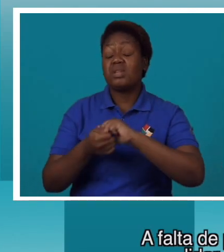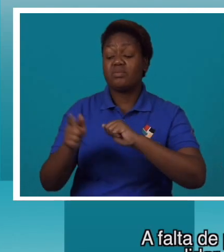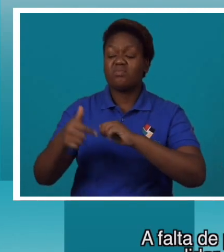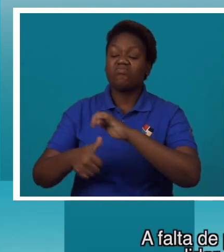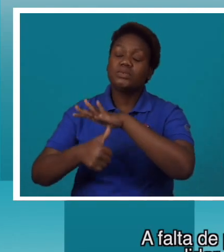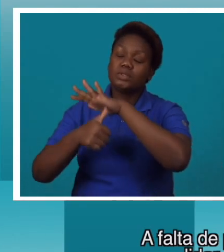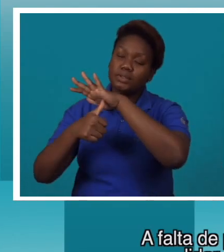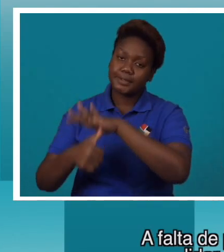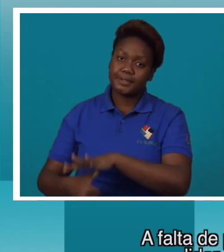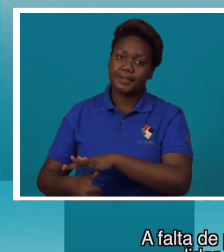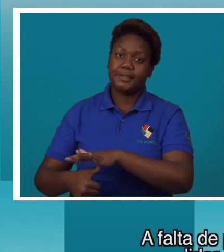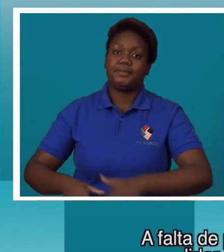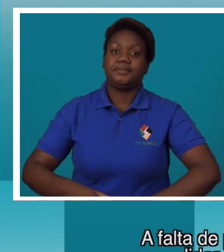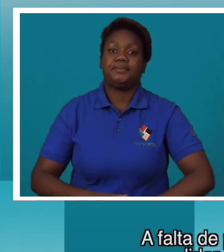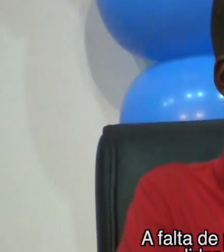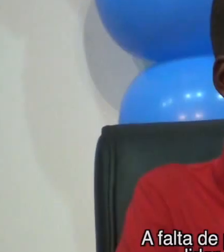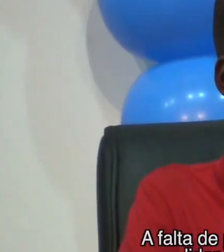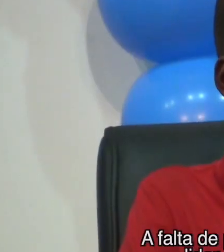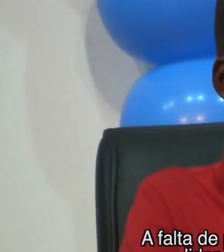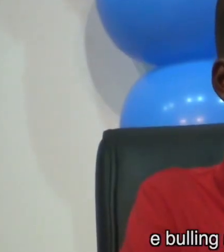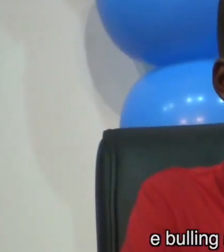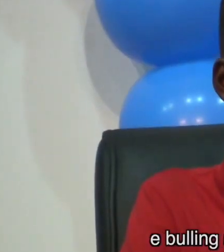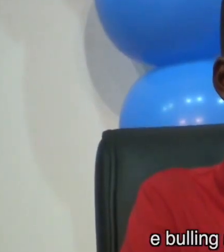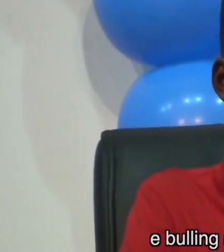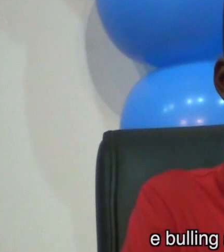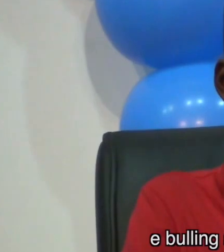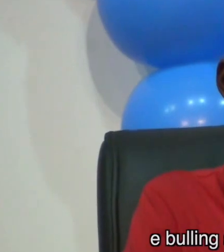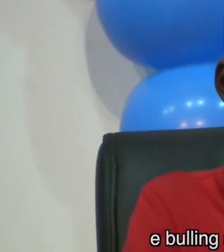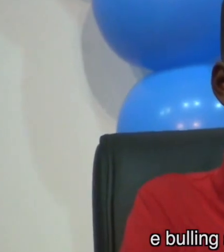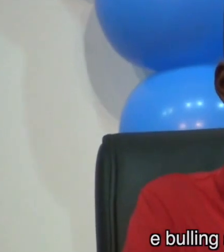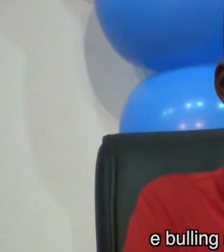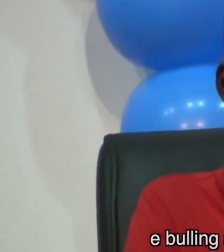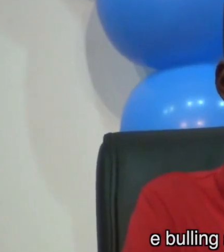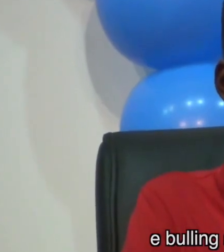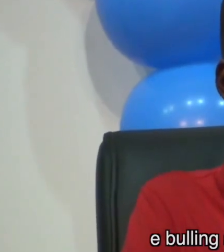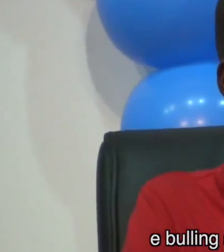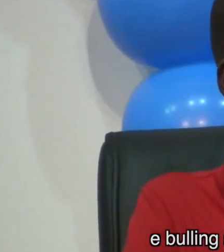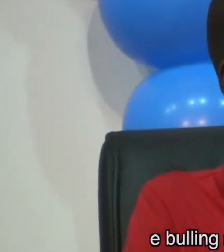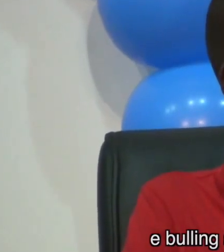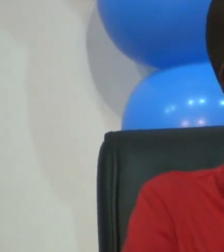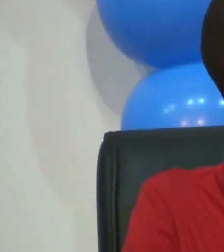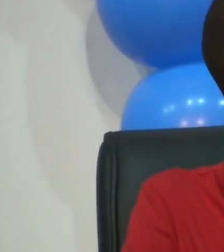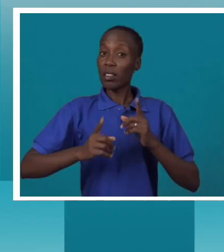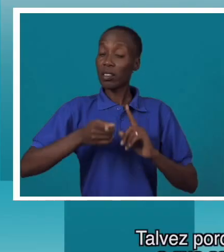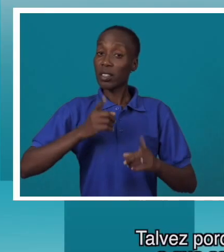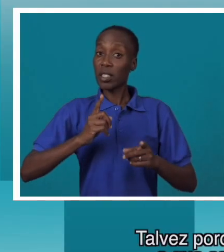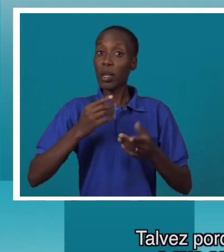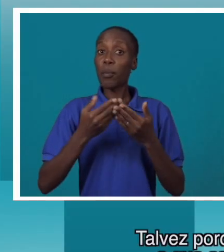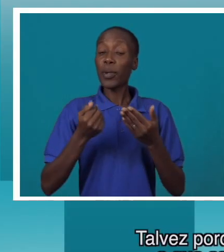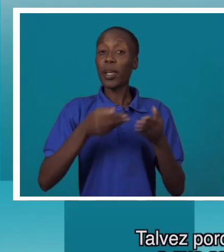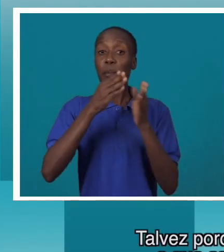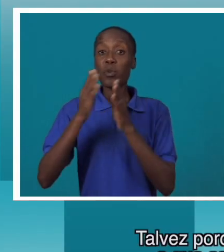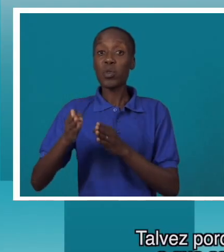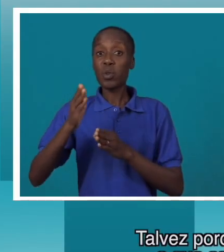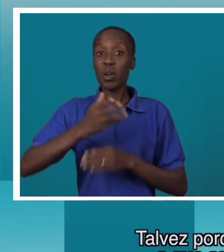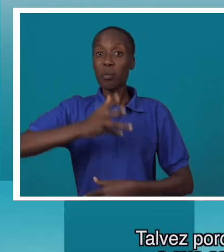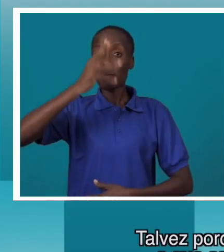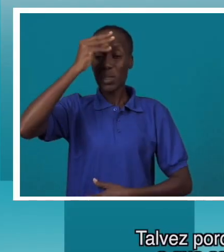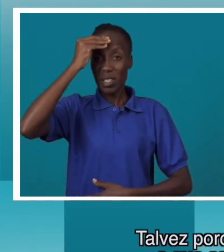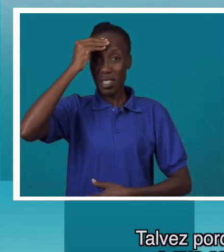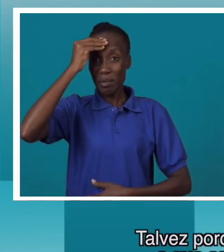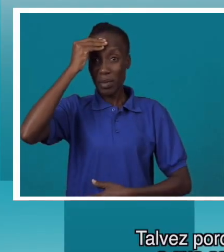preparados para lidar com esta camada social e bullying são os principais problemas. Talvez para as